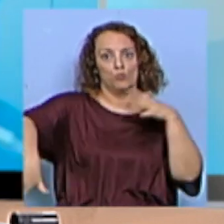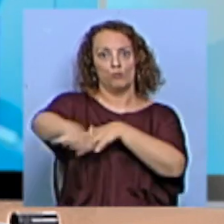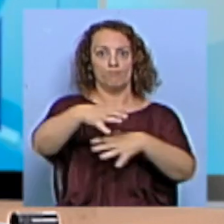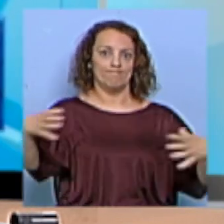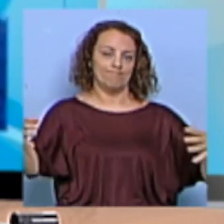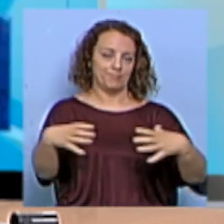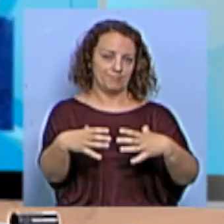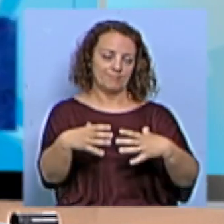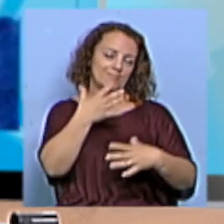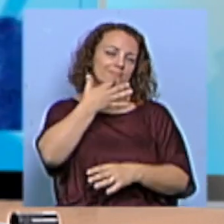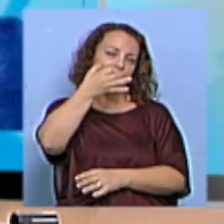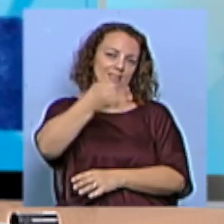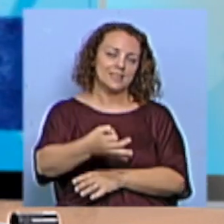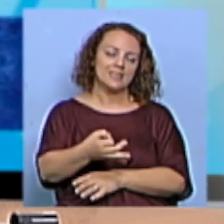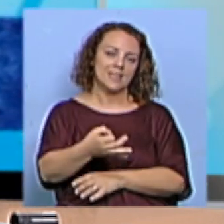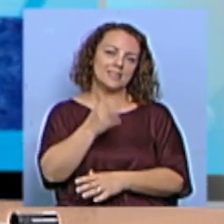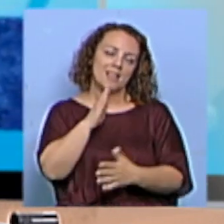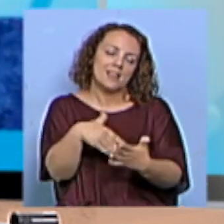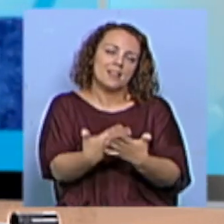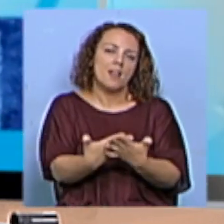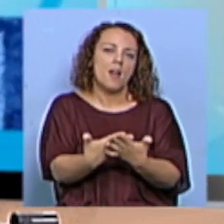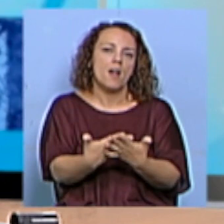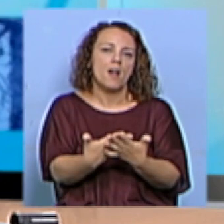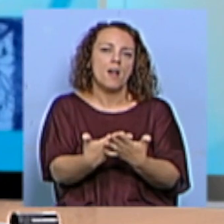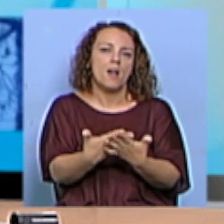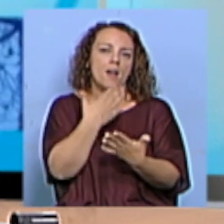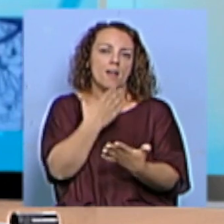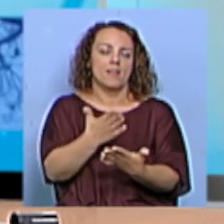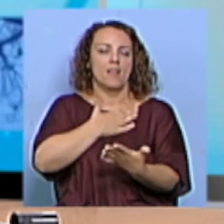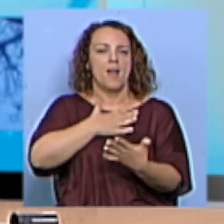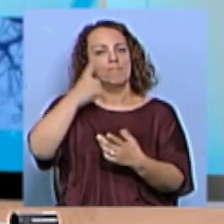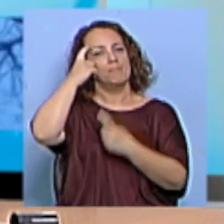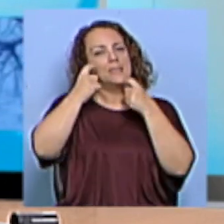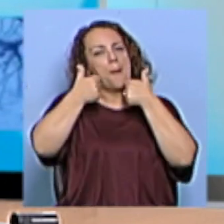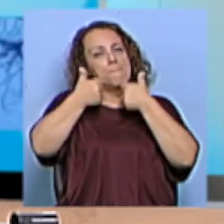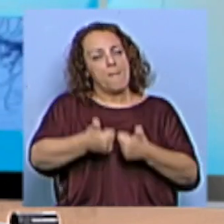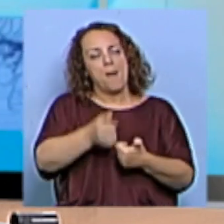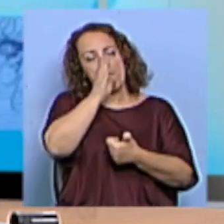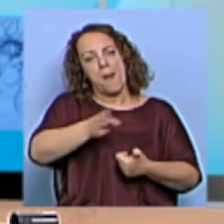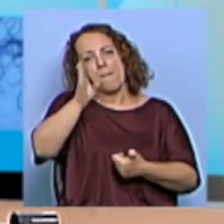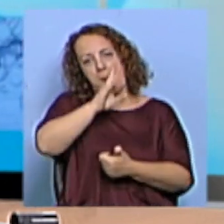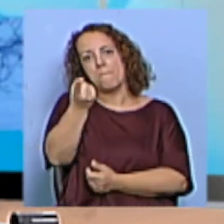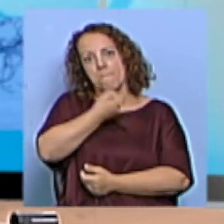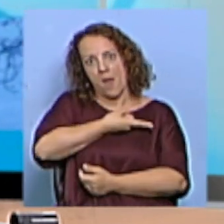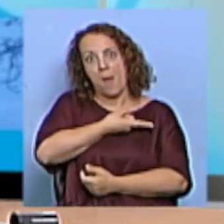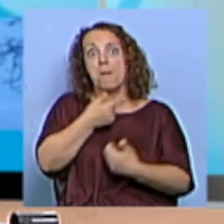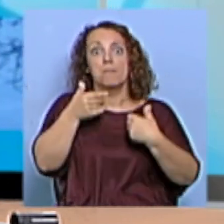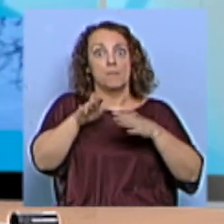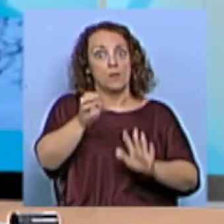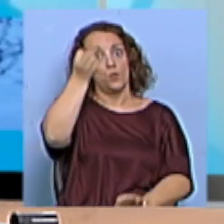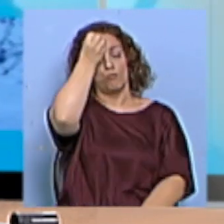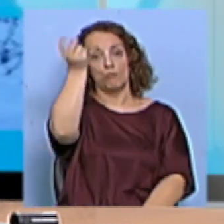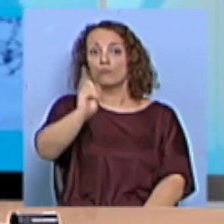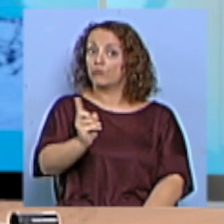comunidade, certamente que nos trará também o bom senso e a boa prática que temos de ter. Mas não nos podemos